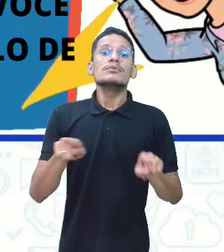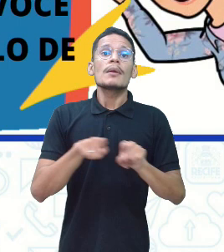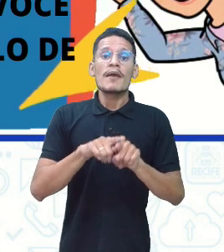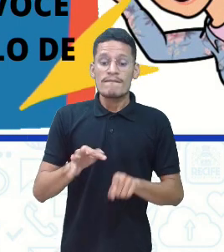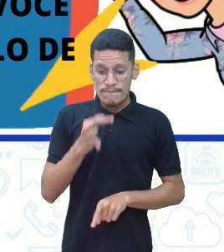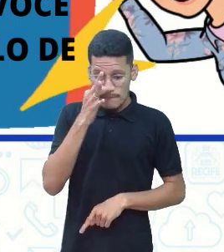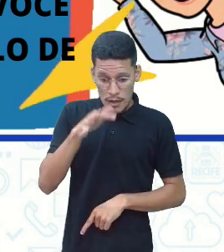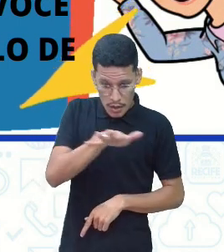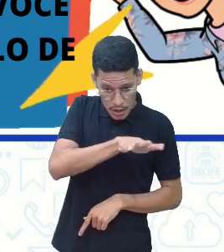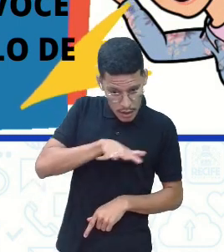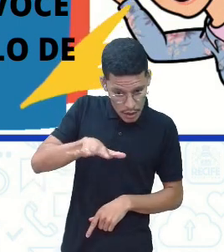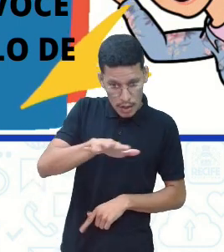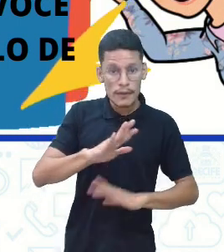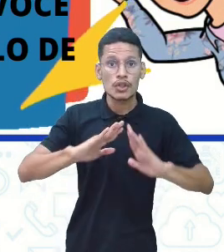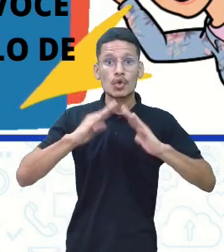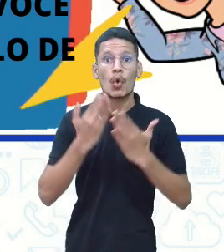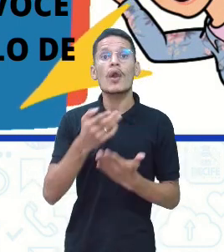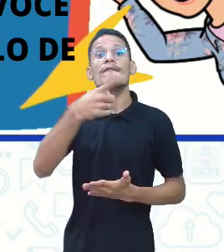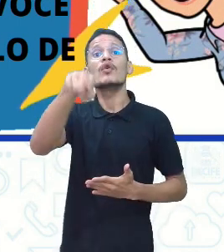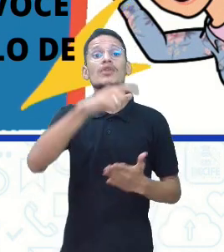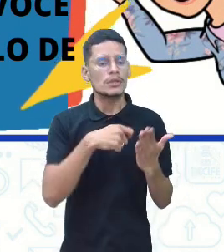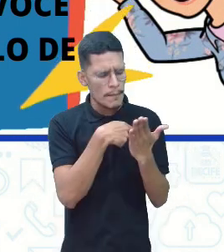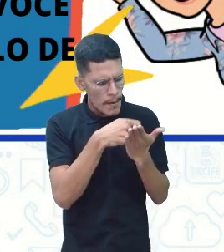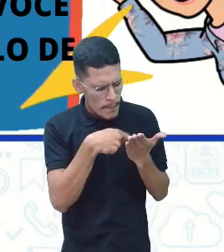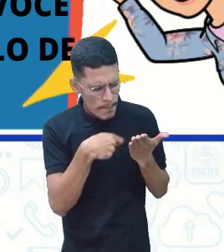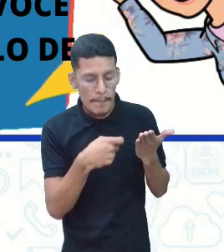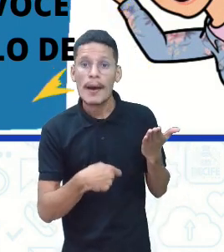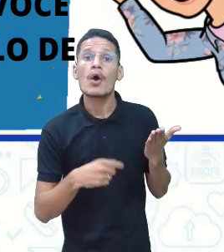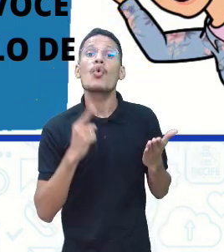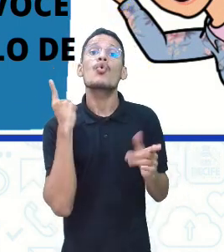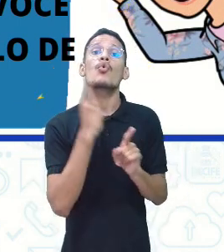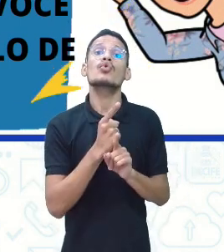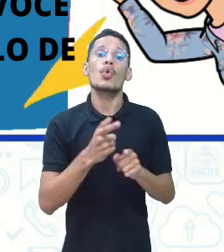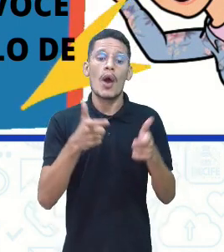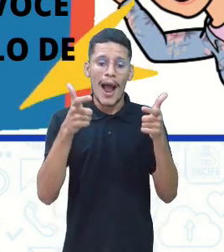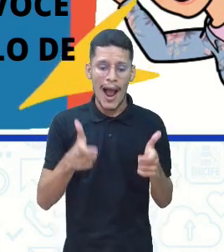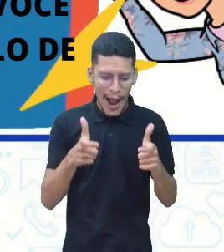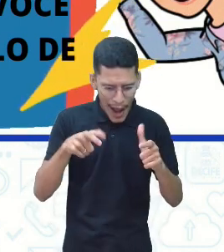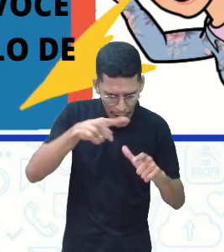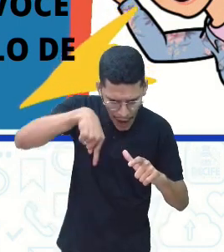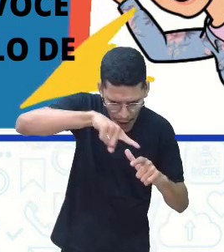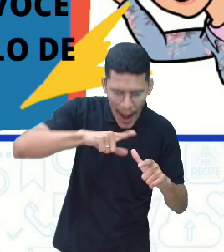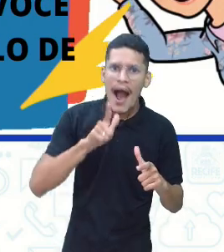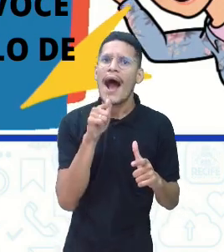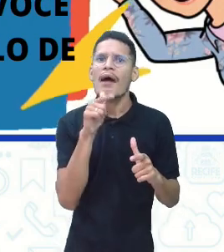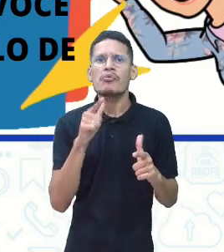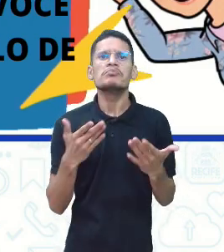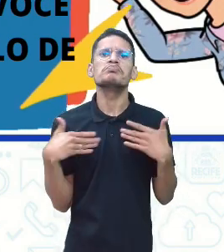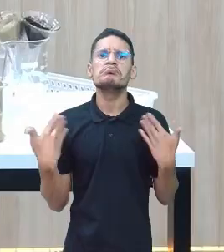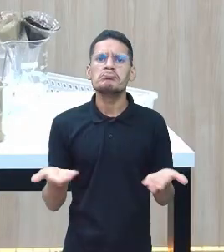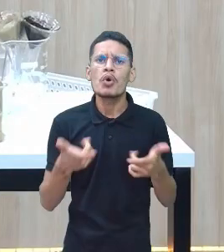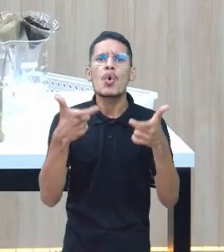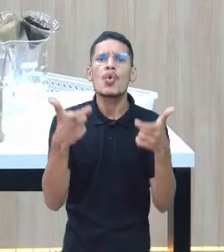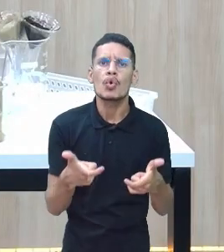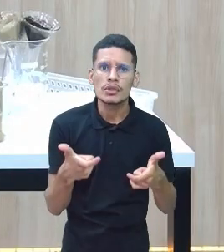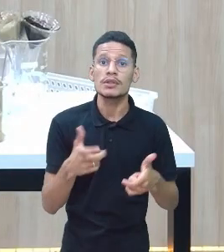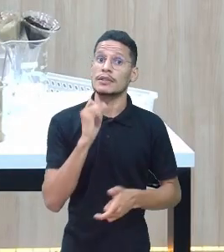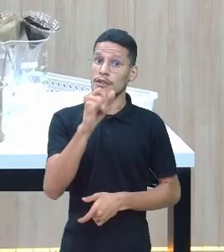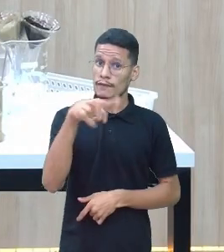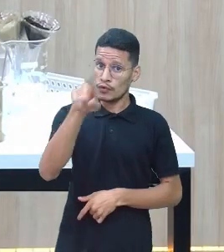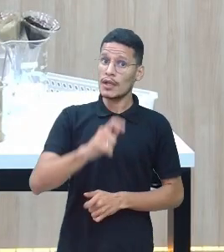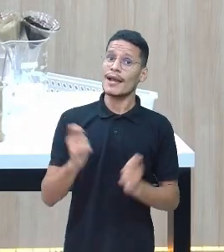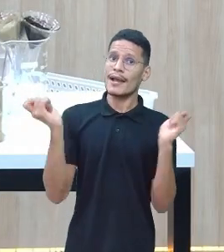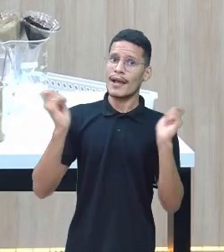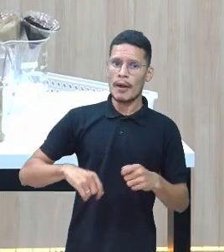no seu caderno onde você percebeu o acúmulo de água, ou seja, onde se formou poças. Então, se vocês conseguirem fazer